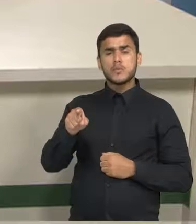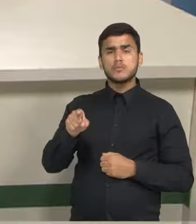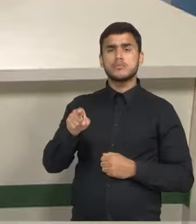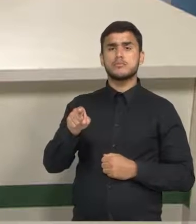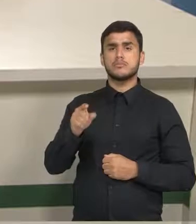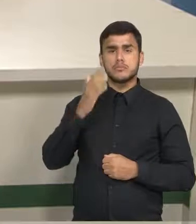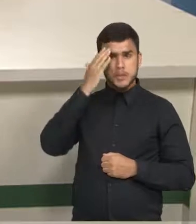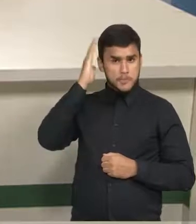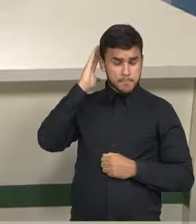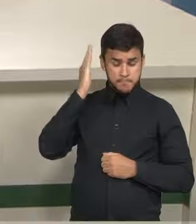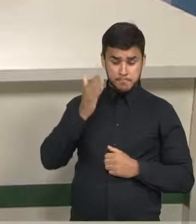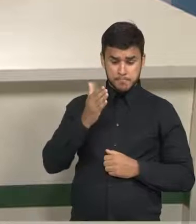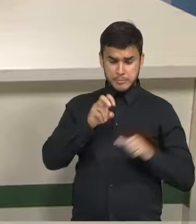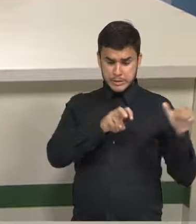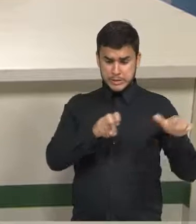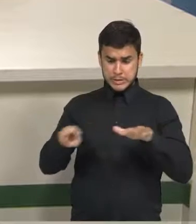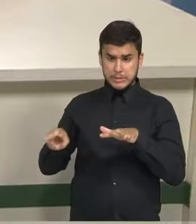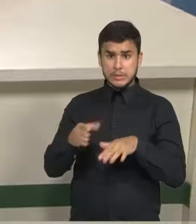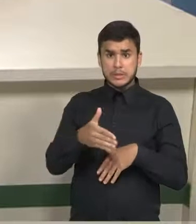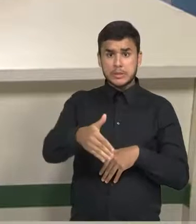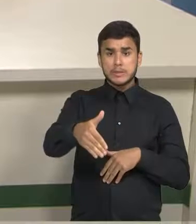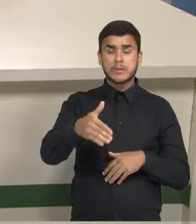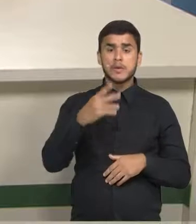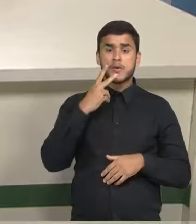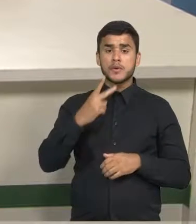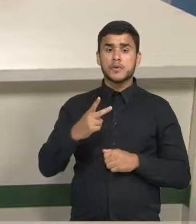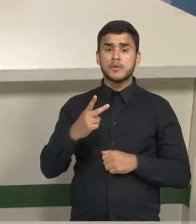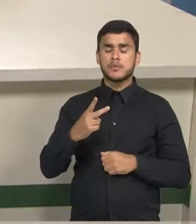declaração essa semana